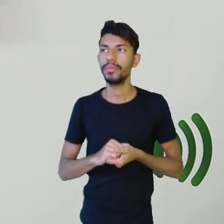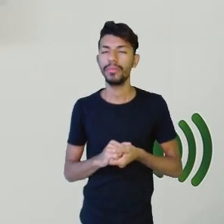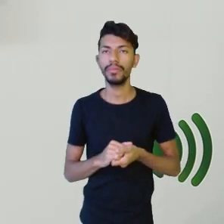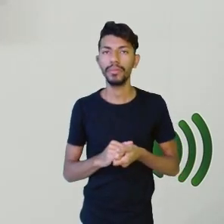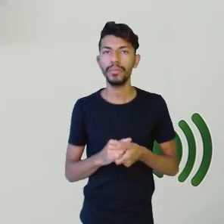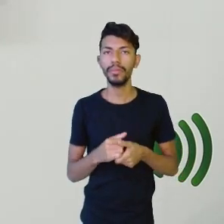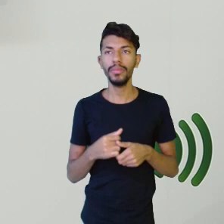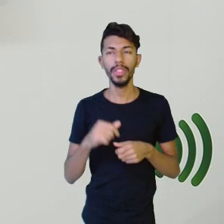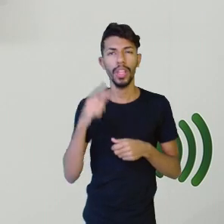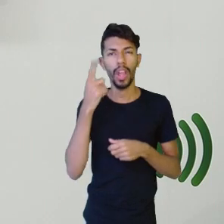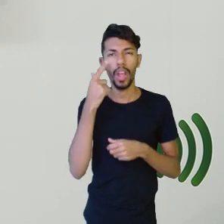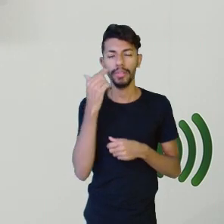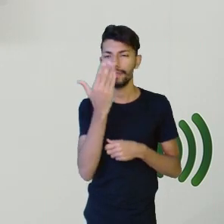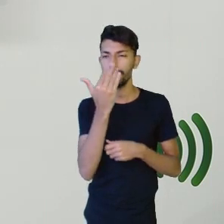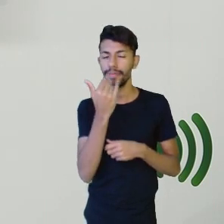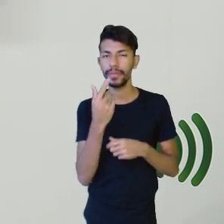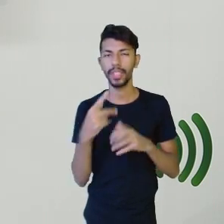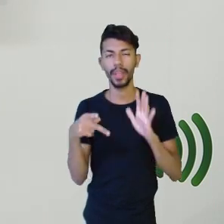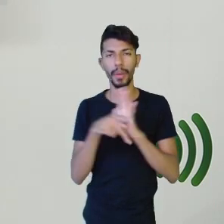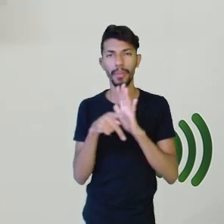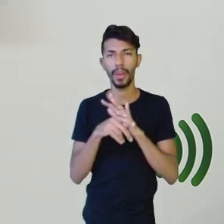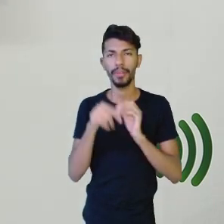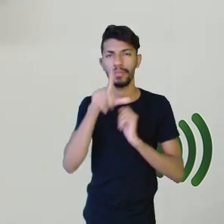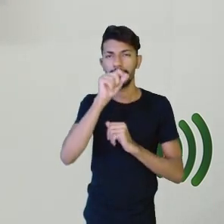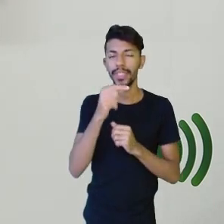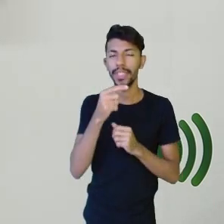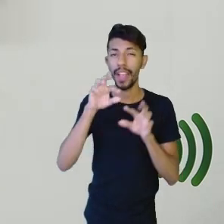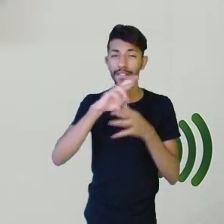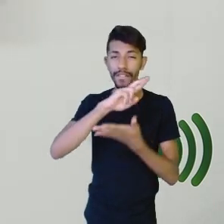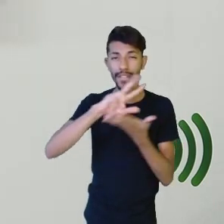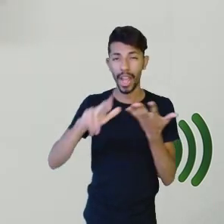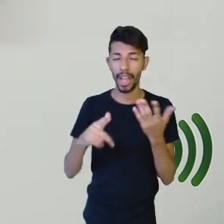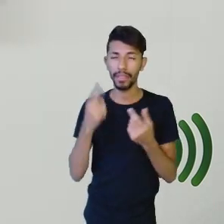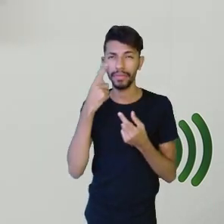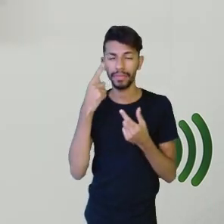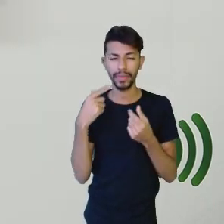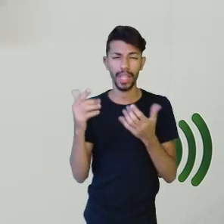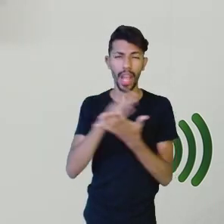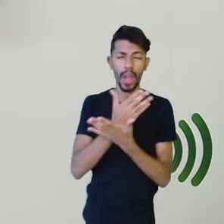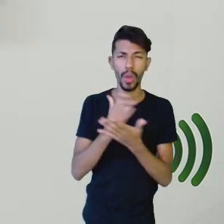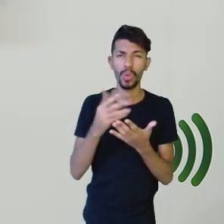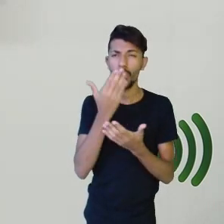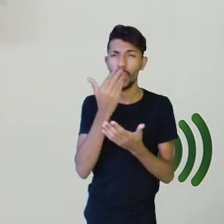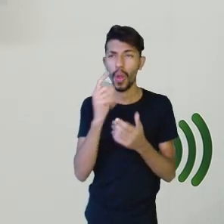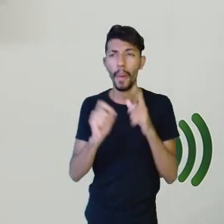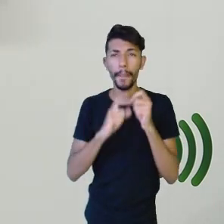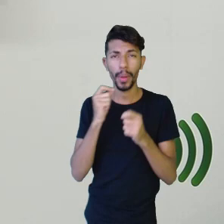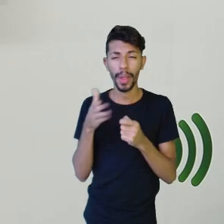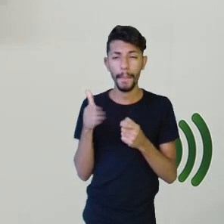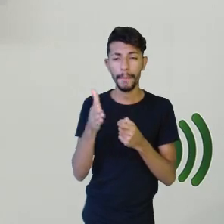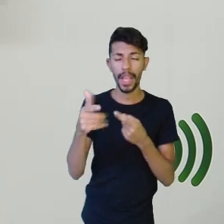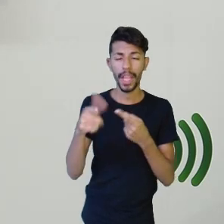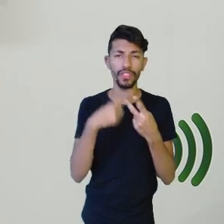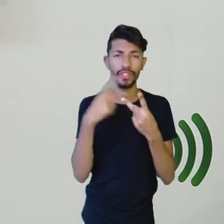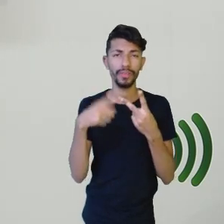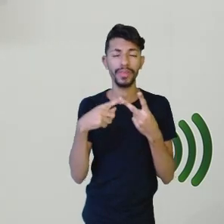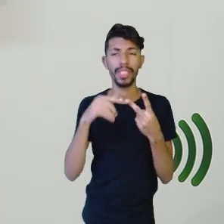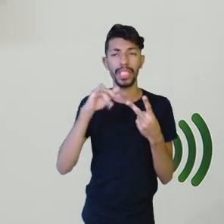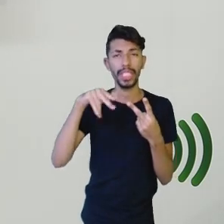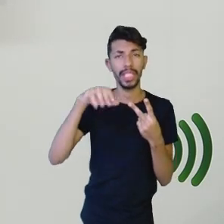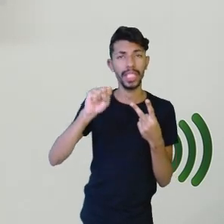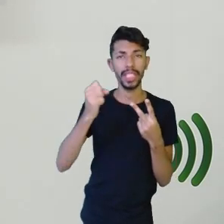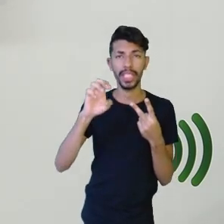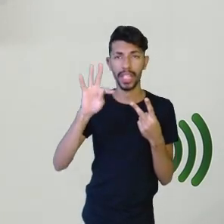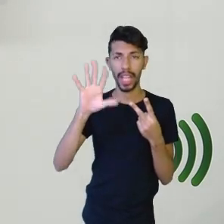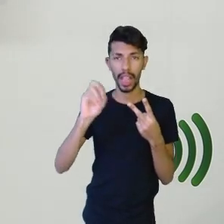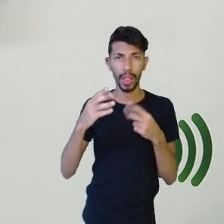é bastante diversa. Alguns comem insetos, peixes, detritos e até outras aves. Pois é, tem